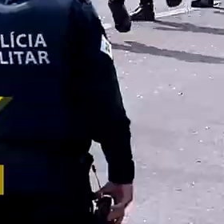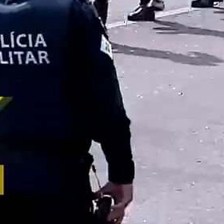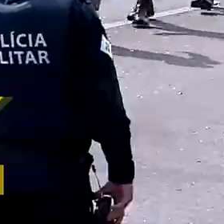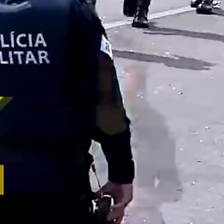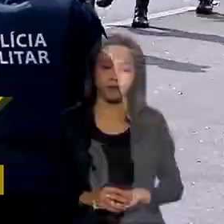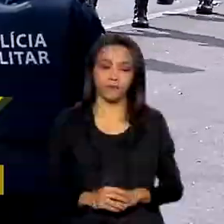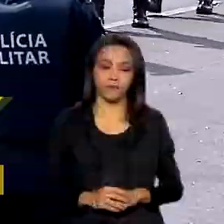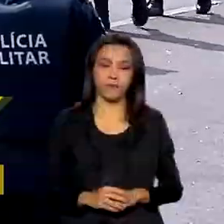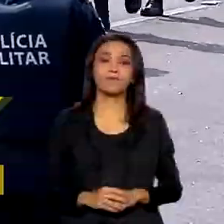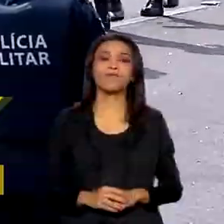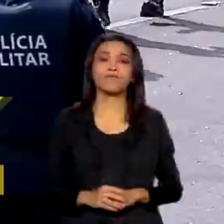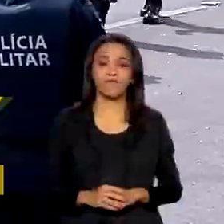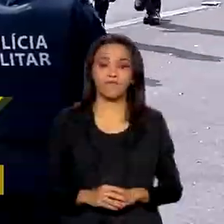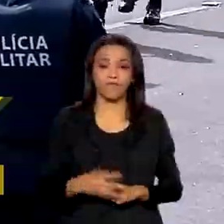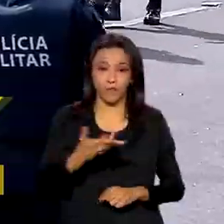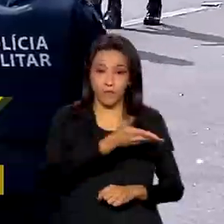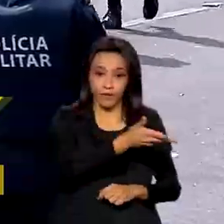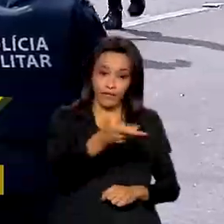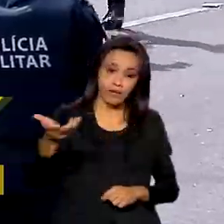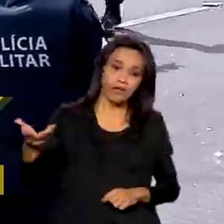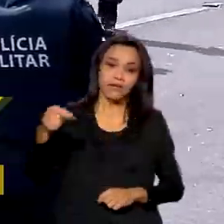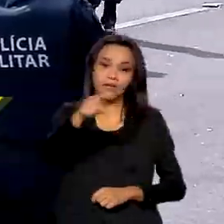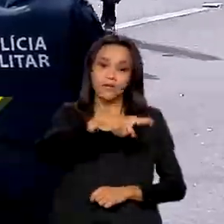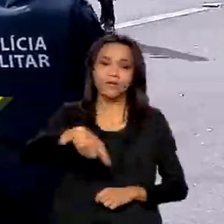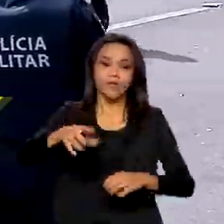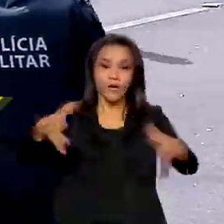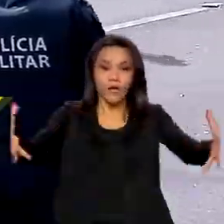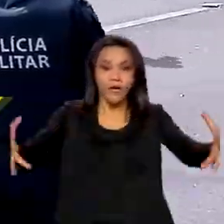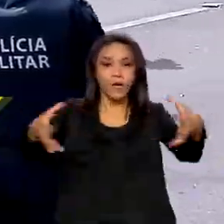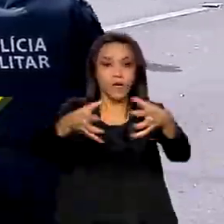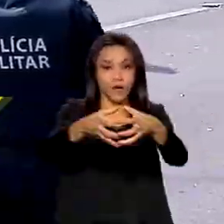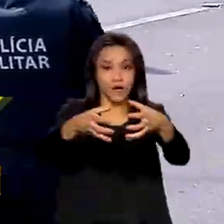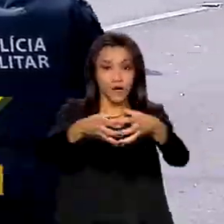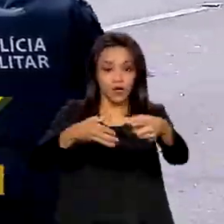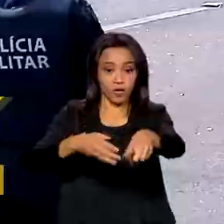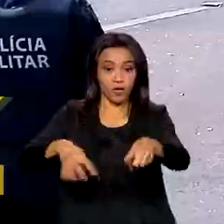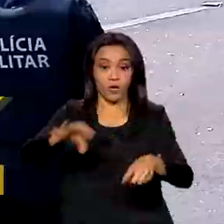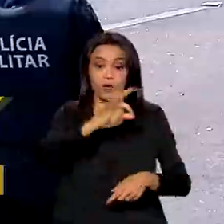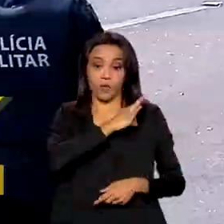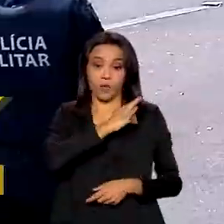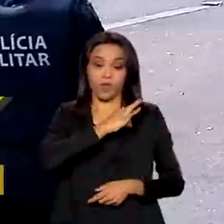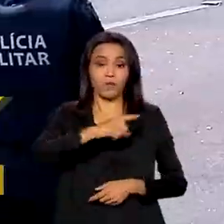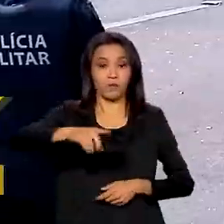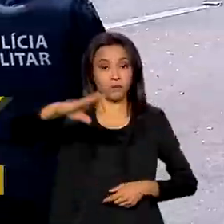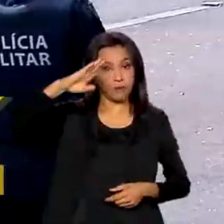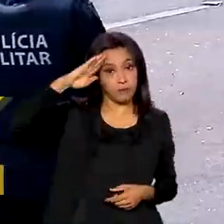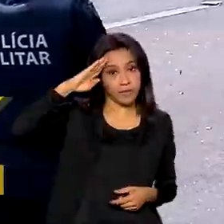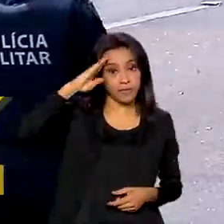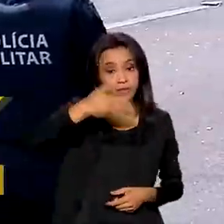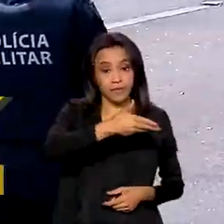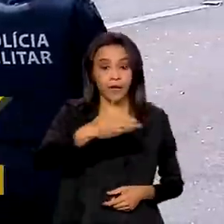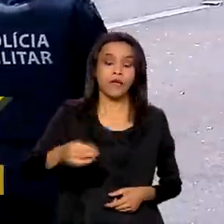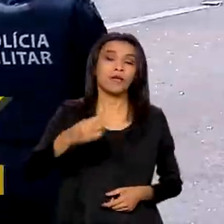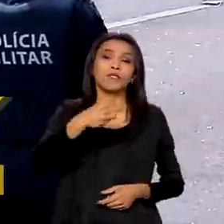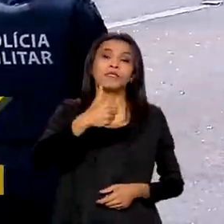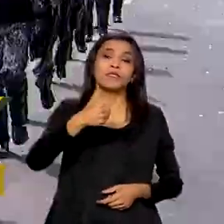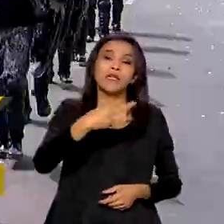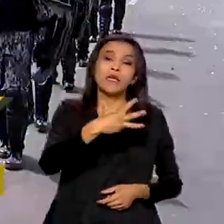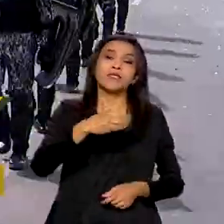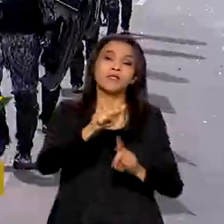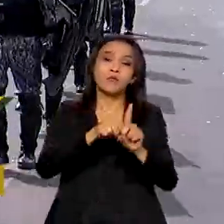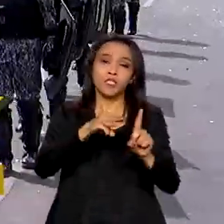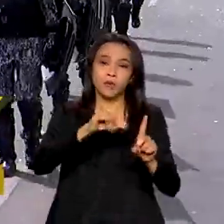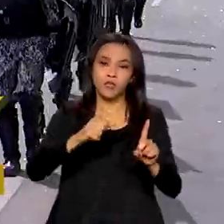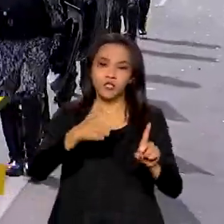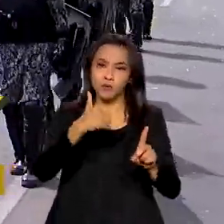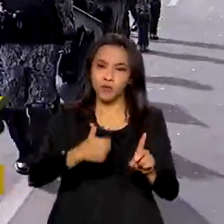Aos moldes da já existente Guarda Real de Polícia, uma instituição militar, em 13 de maio de